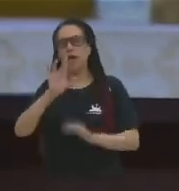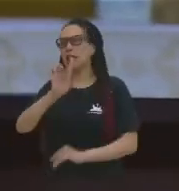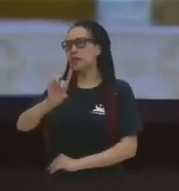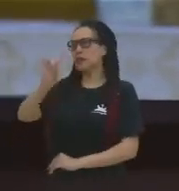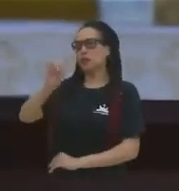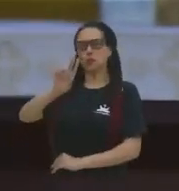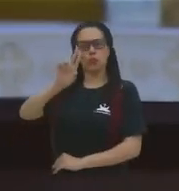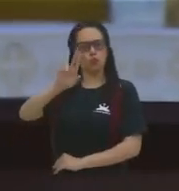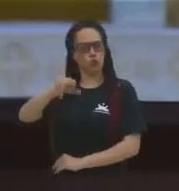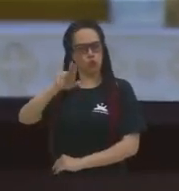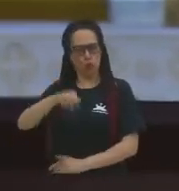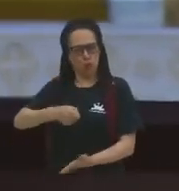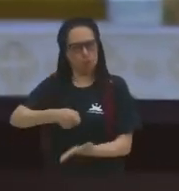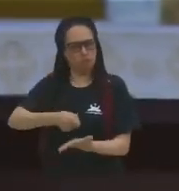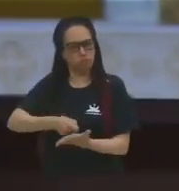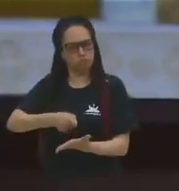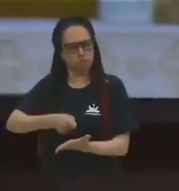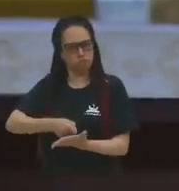castigou ninguém.